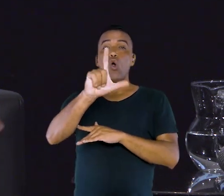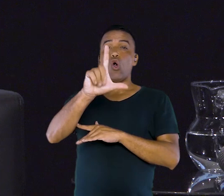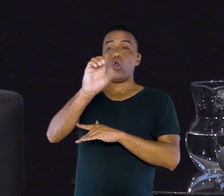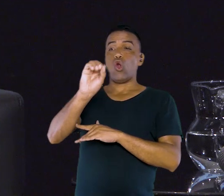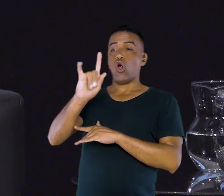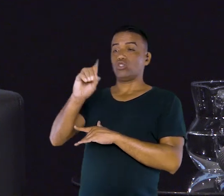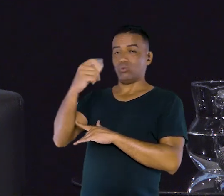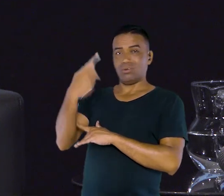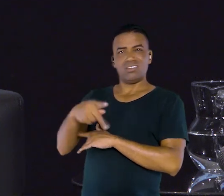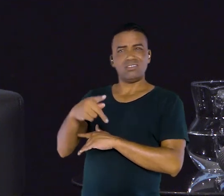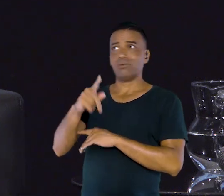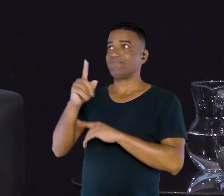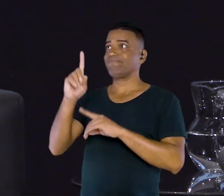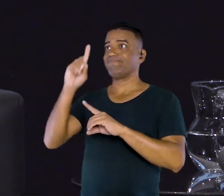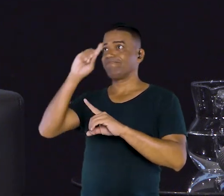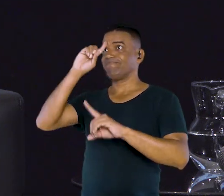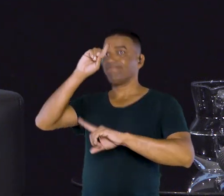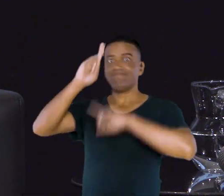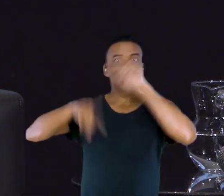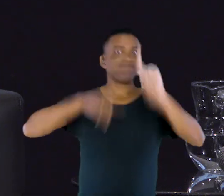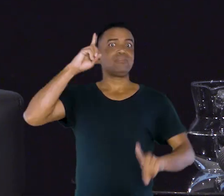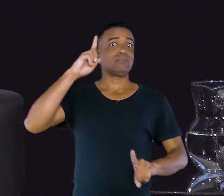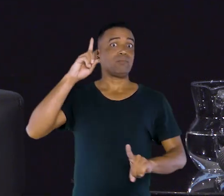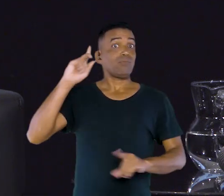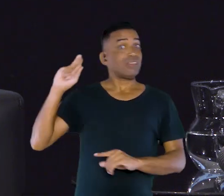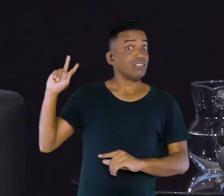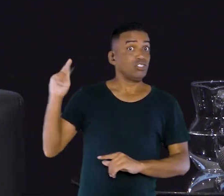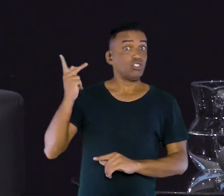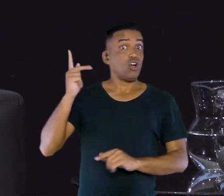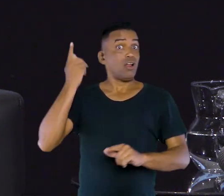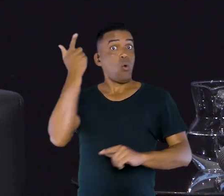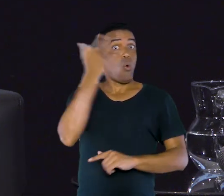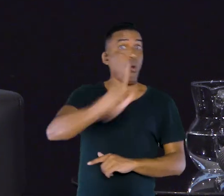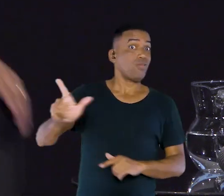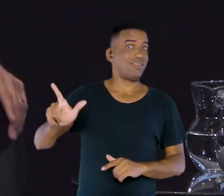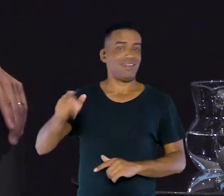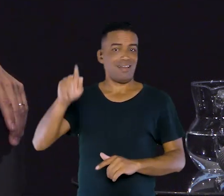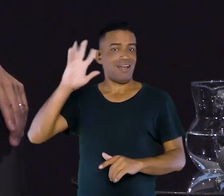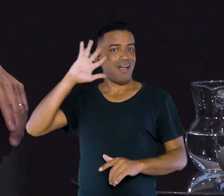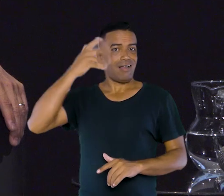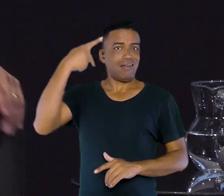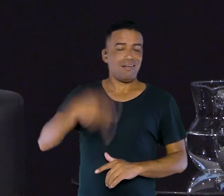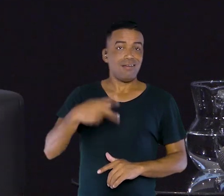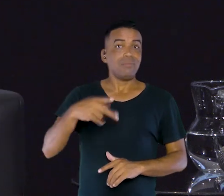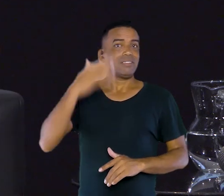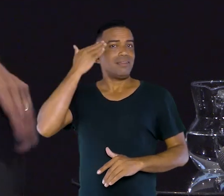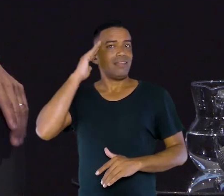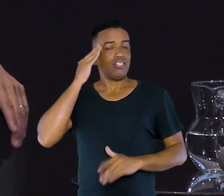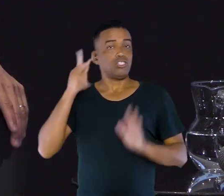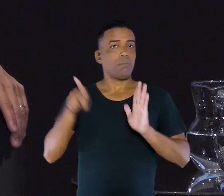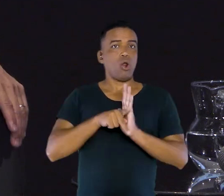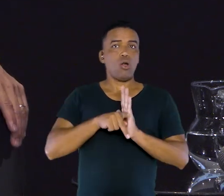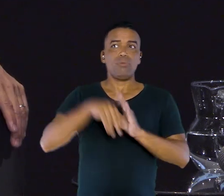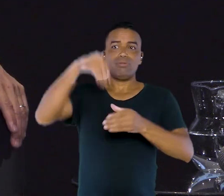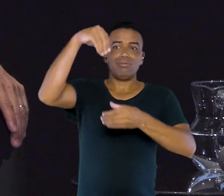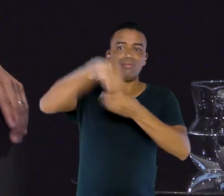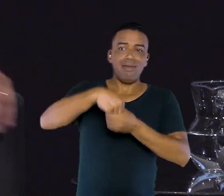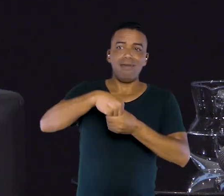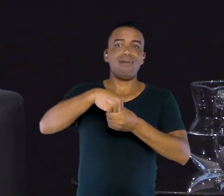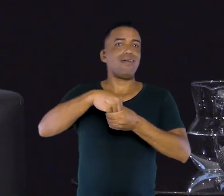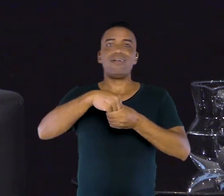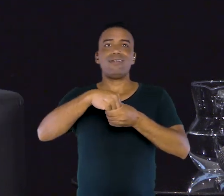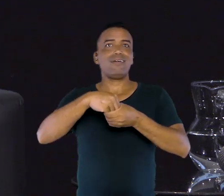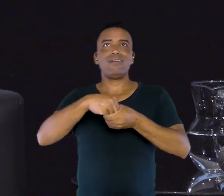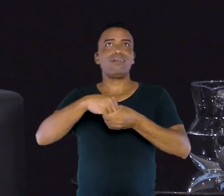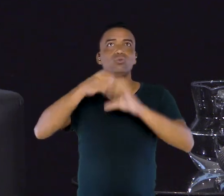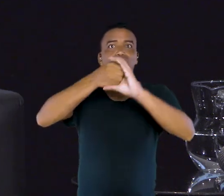sei lá, deu uma virada. Eu falei, não, isso, né, é uma outra história que está acontecendo aqui. Essa história é uma história que ela tem que ser entendida nos seus próprios termos.